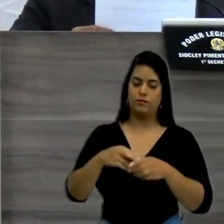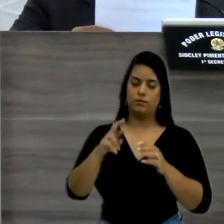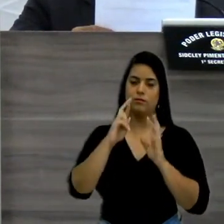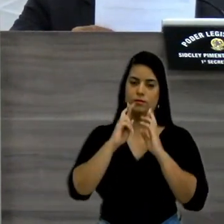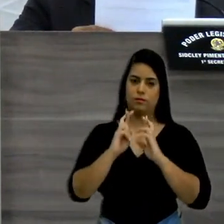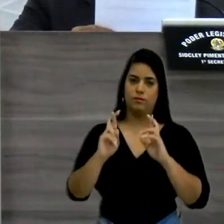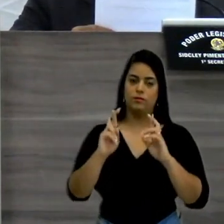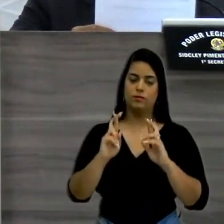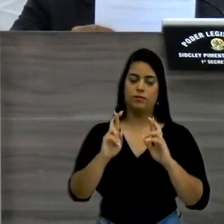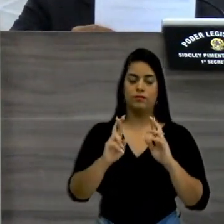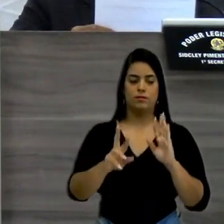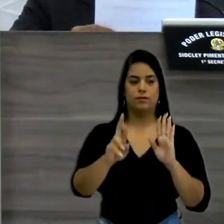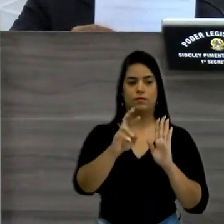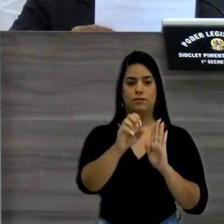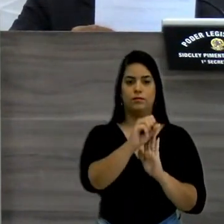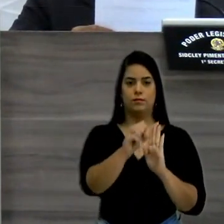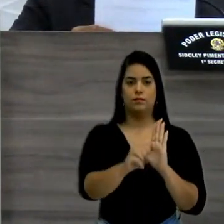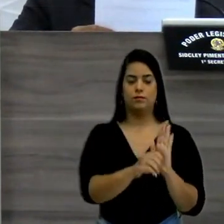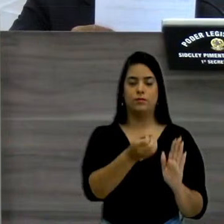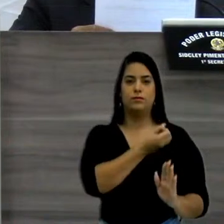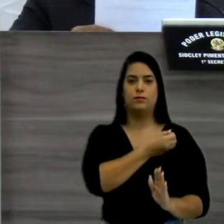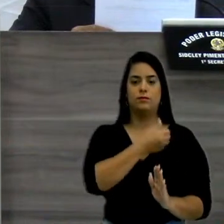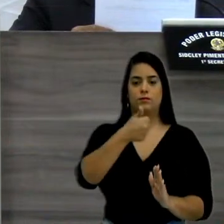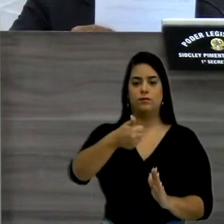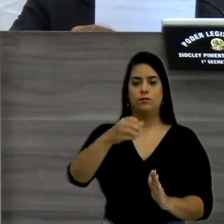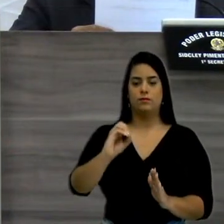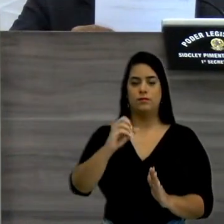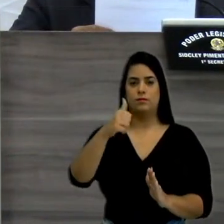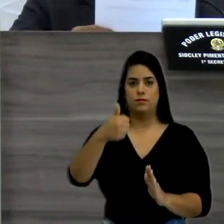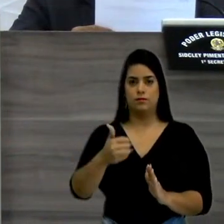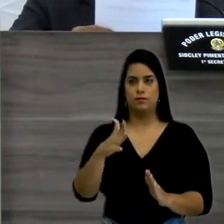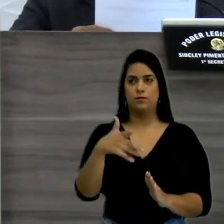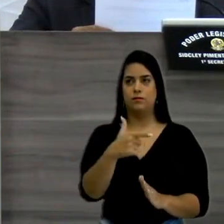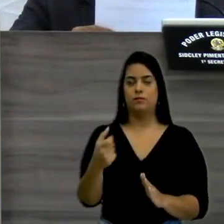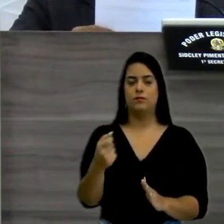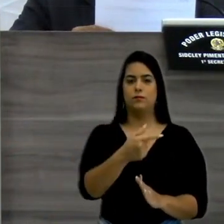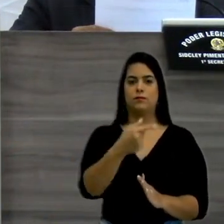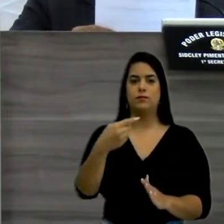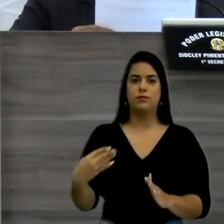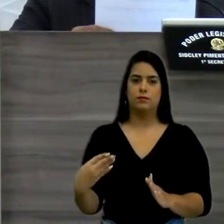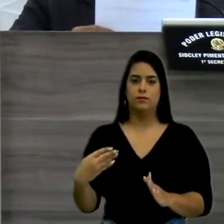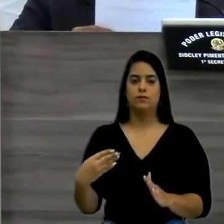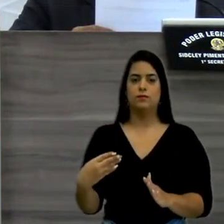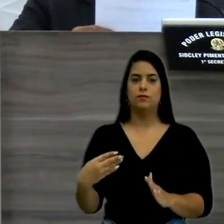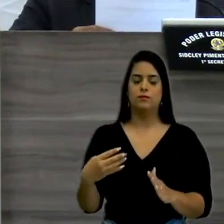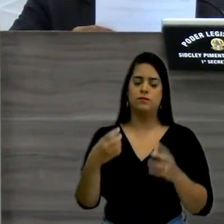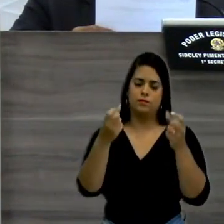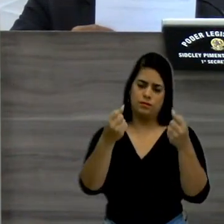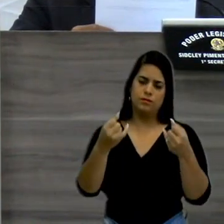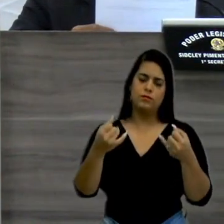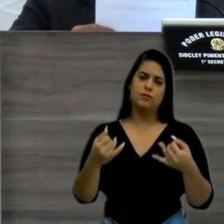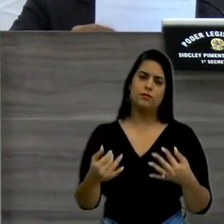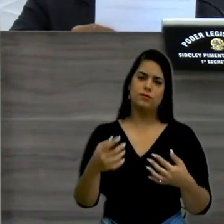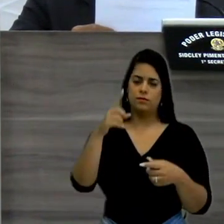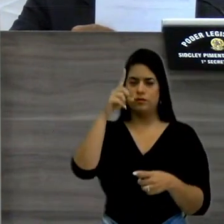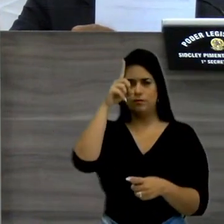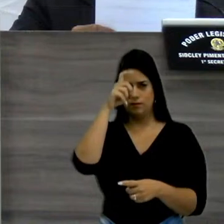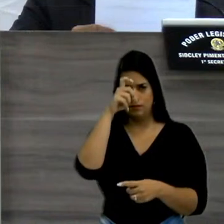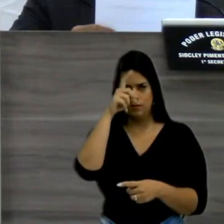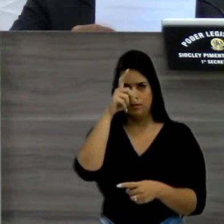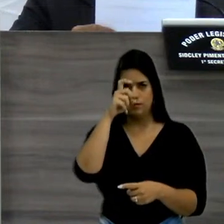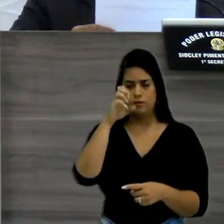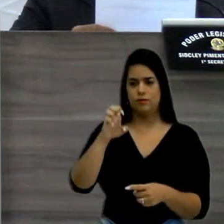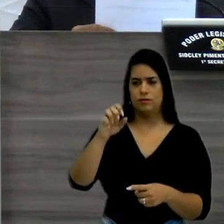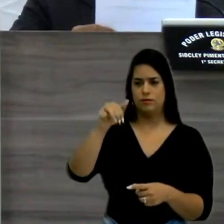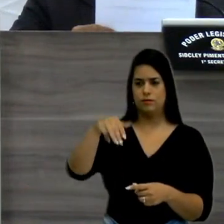número 101/2024 da Câmara Municipal de São Bento Una, esclareço que o Hospital de Hematologia do EMOP não